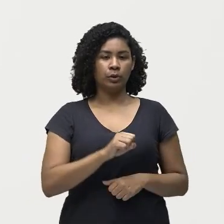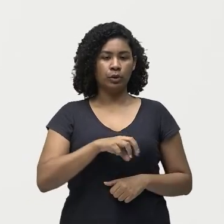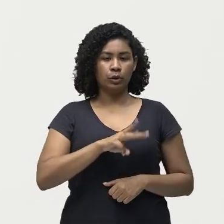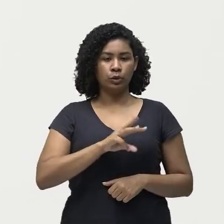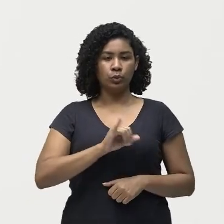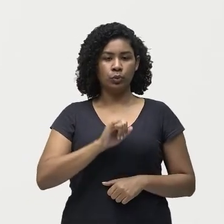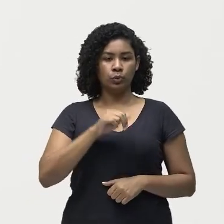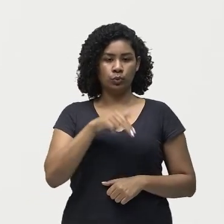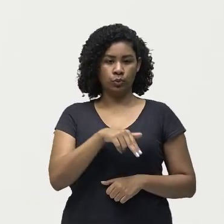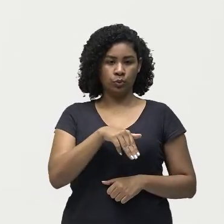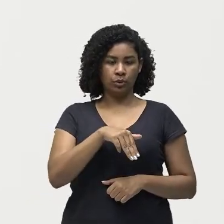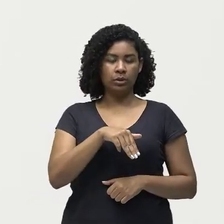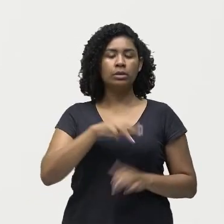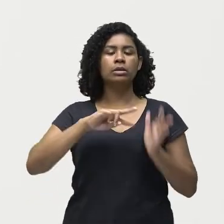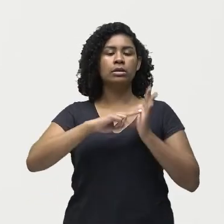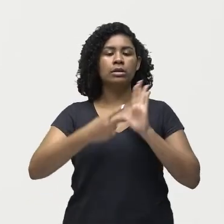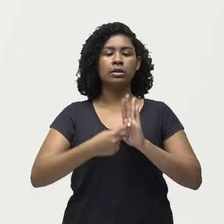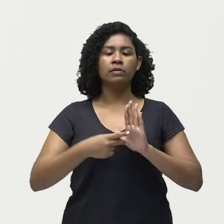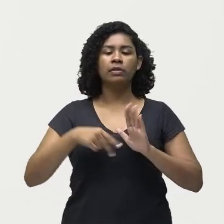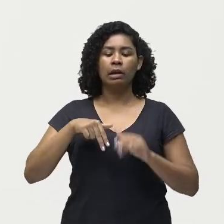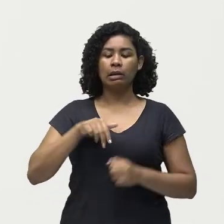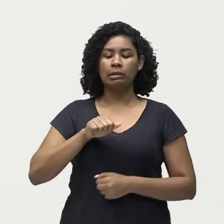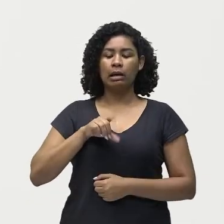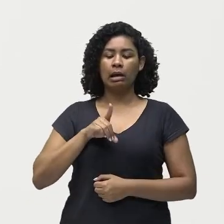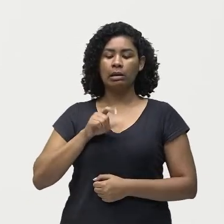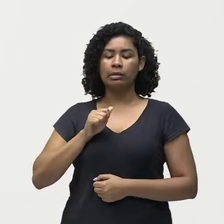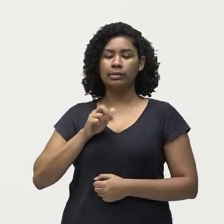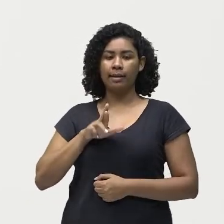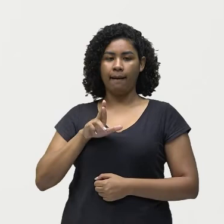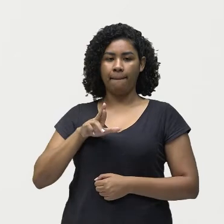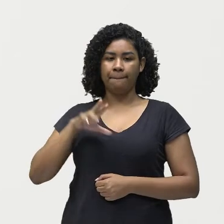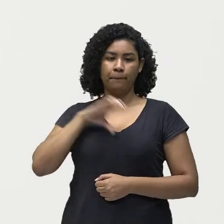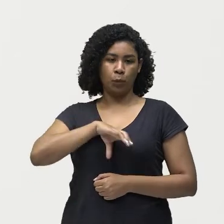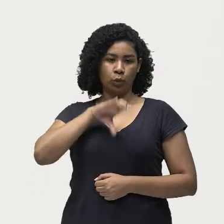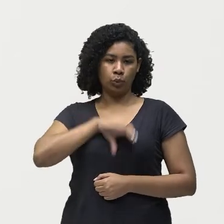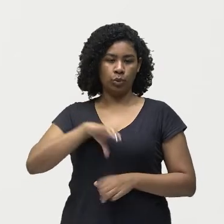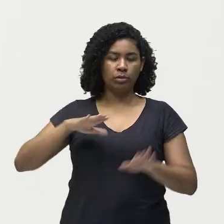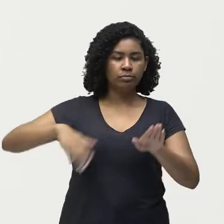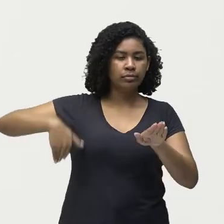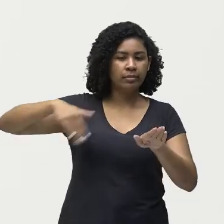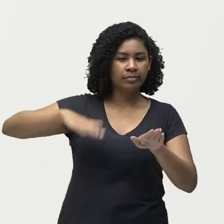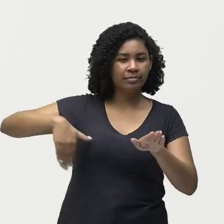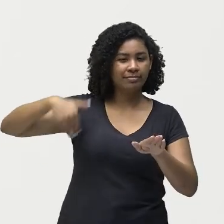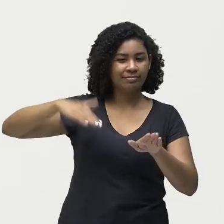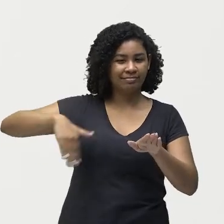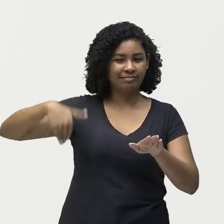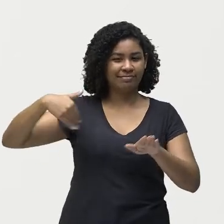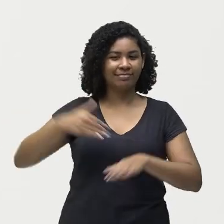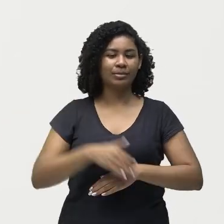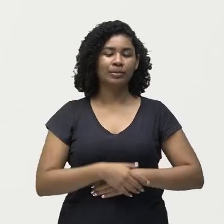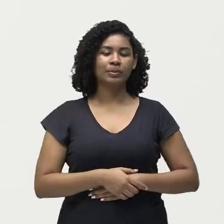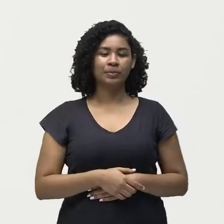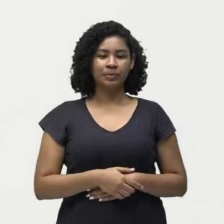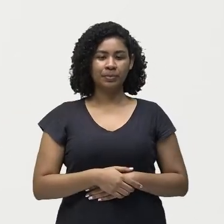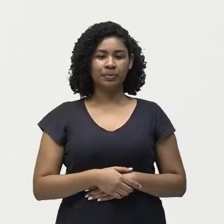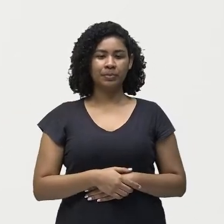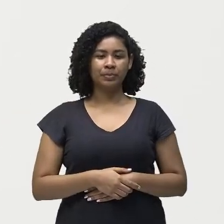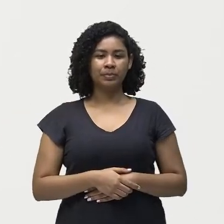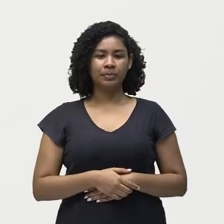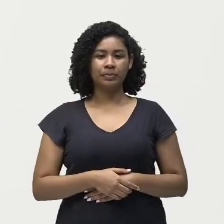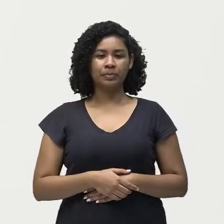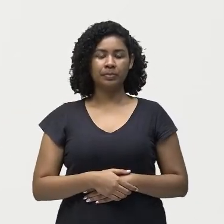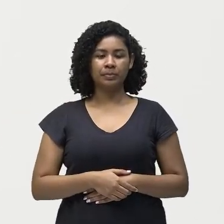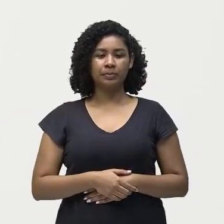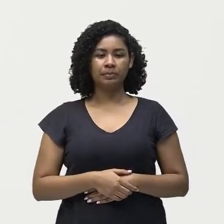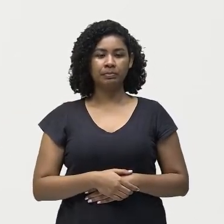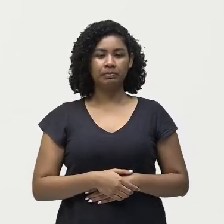verbo nadar, tá? O verbo swim é o verbo nadar, ok? Onde